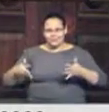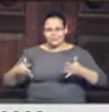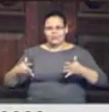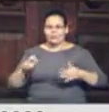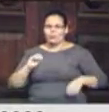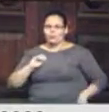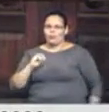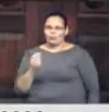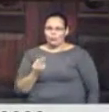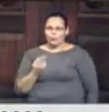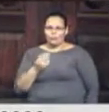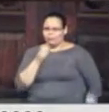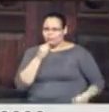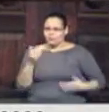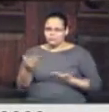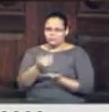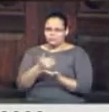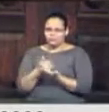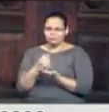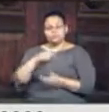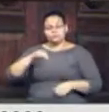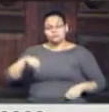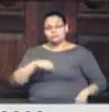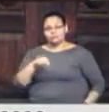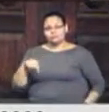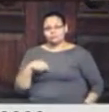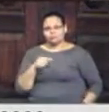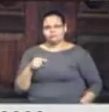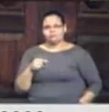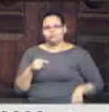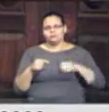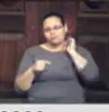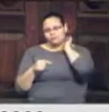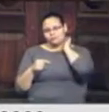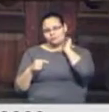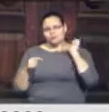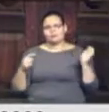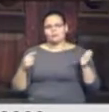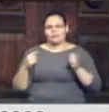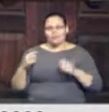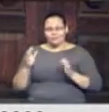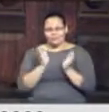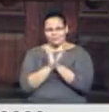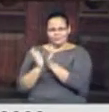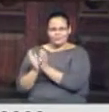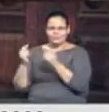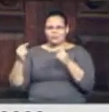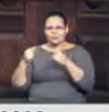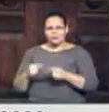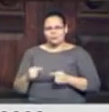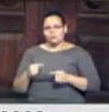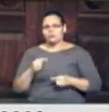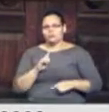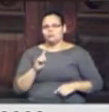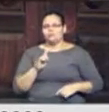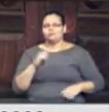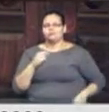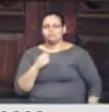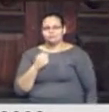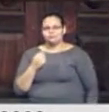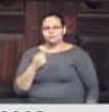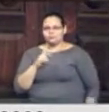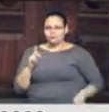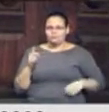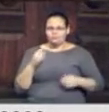aumentam a arrecadação. E eu acho que nós, da oposição, não temos apenas que derrotar o pacote